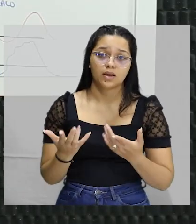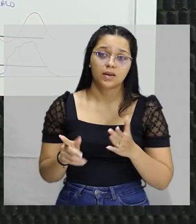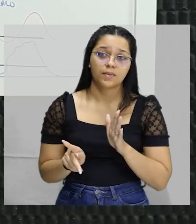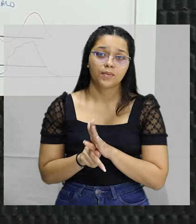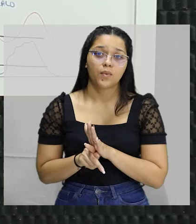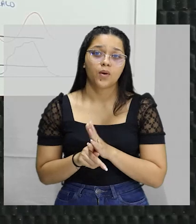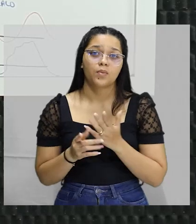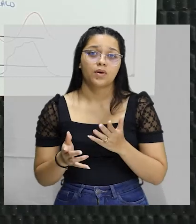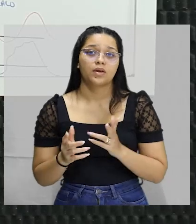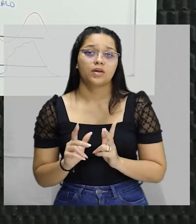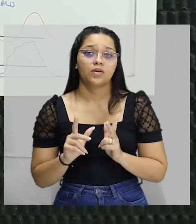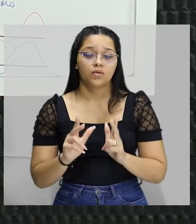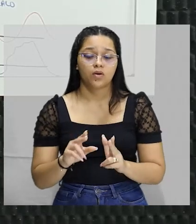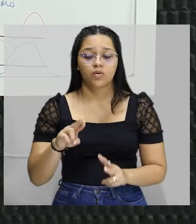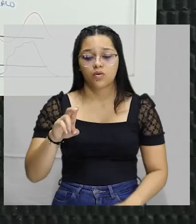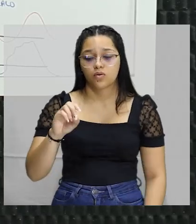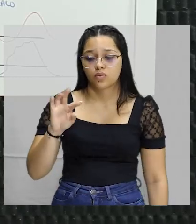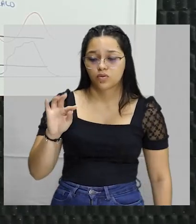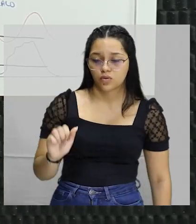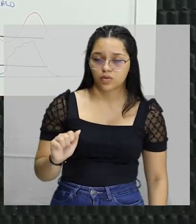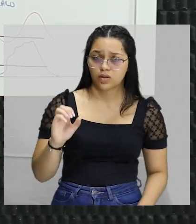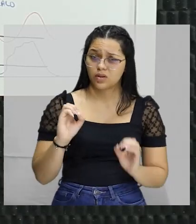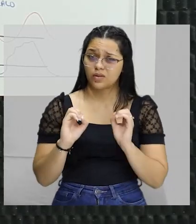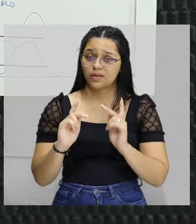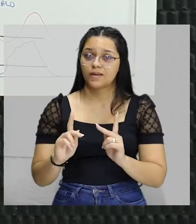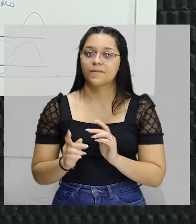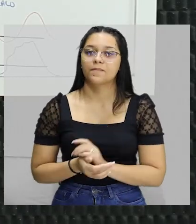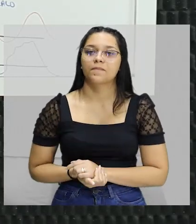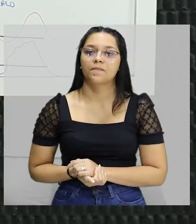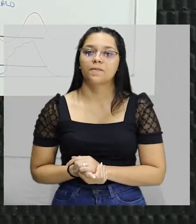fontes, né? Mesma nota emitida de fontes diferentes, tá